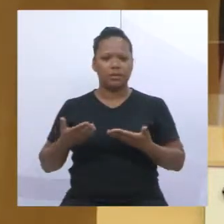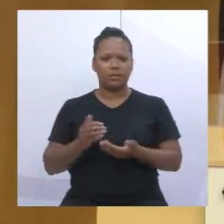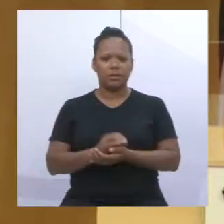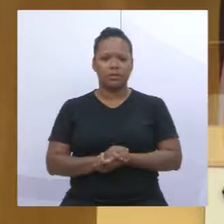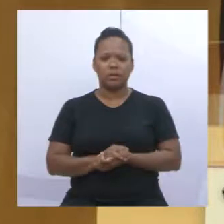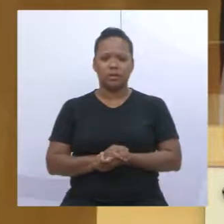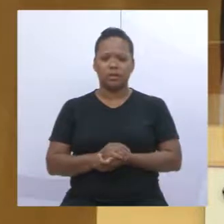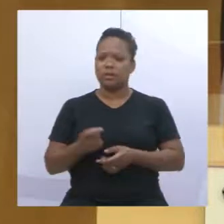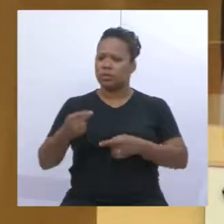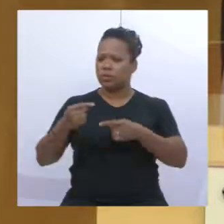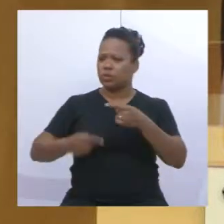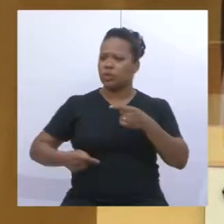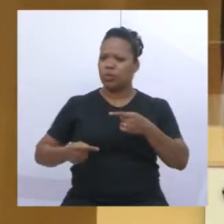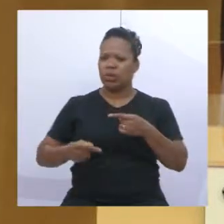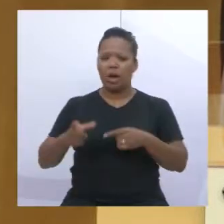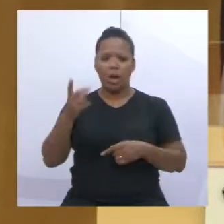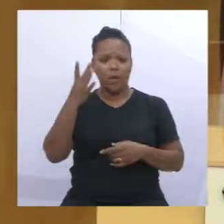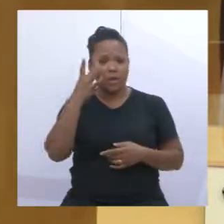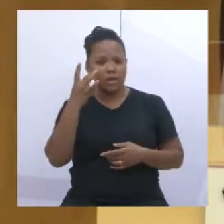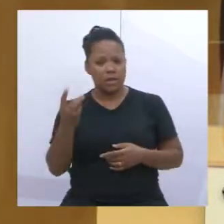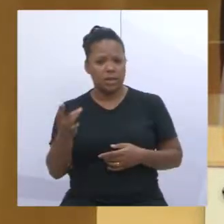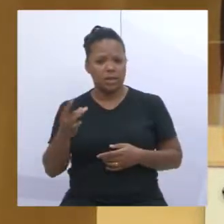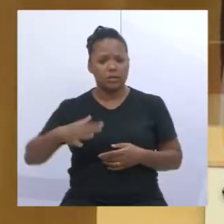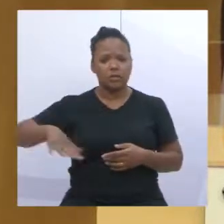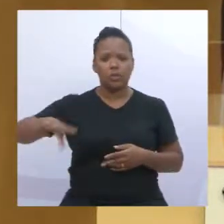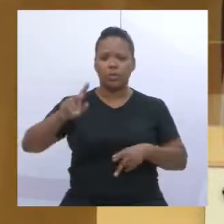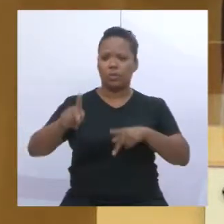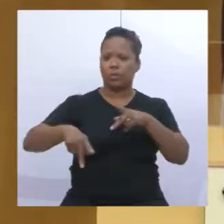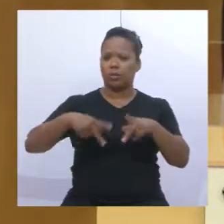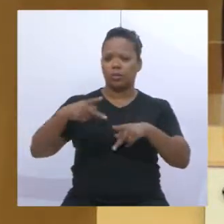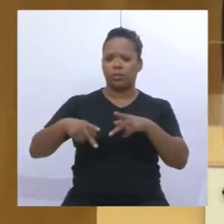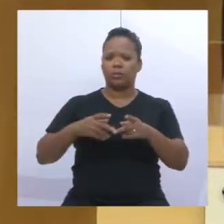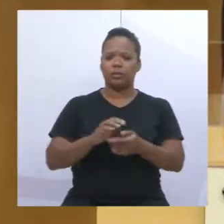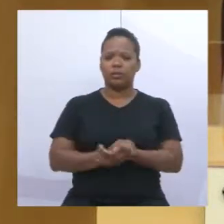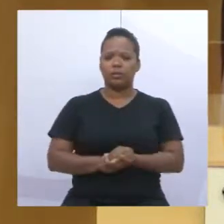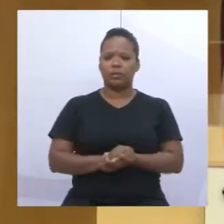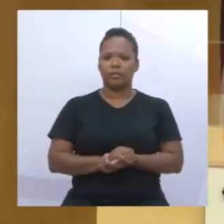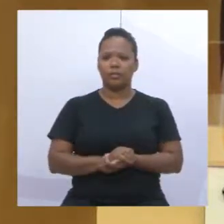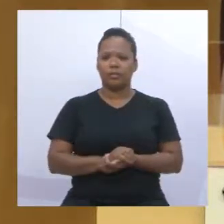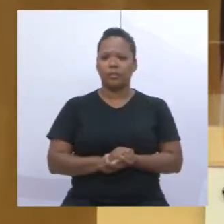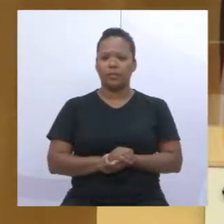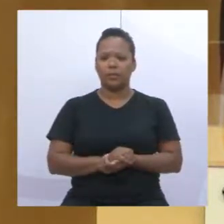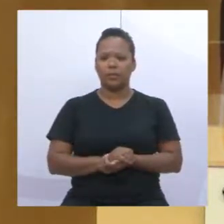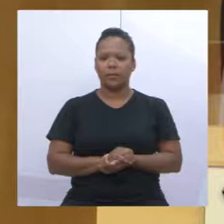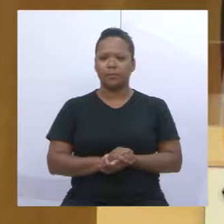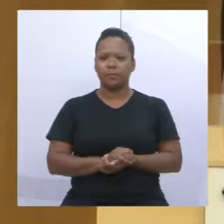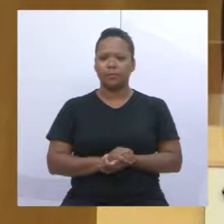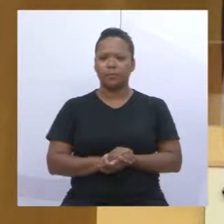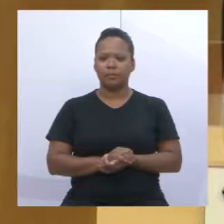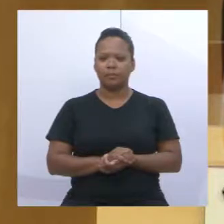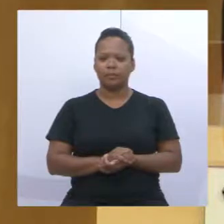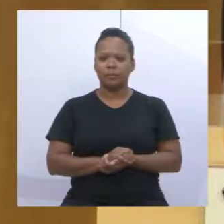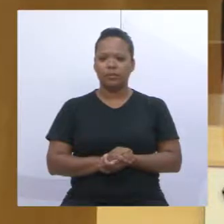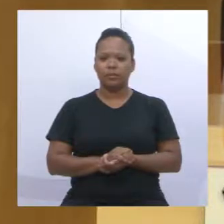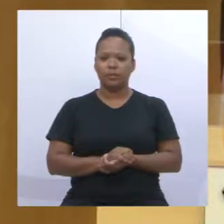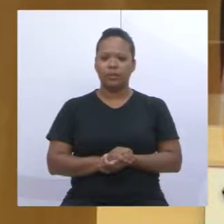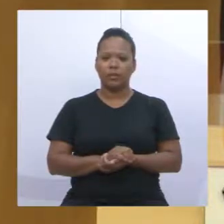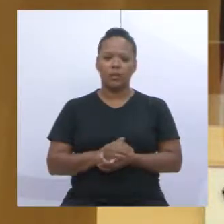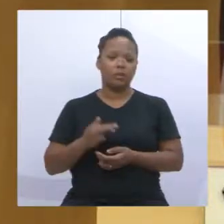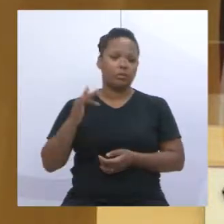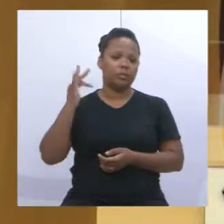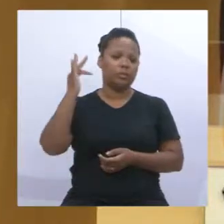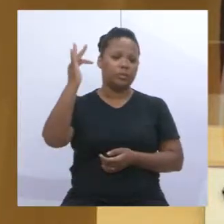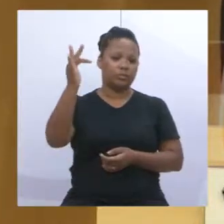apresentando contrariedade ao interesse público e vícios, seja formal e material, o que lá na frente sofrerá